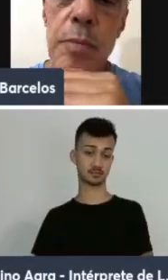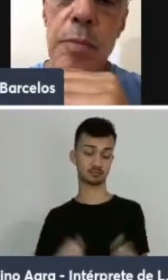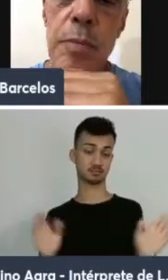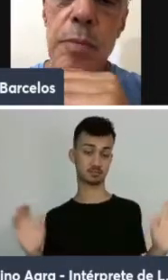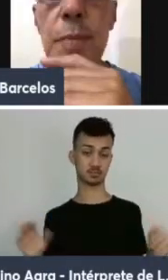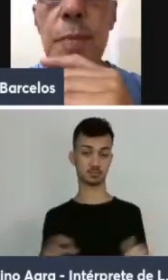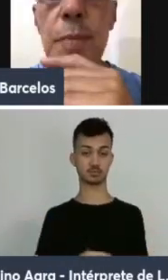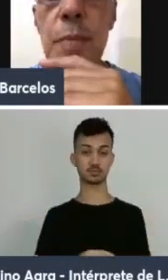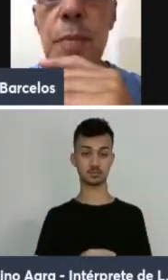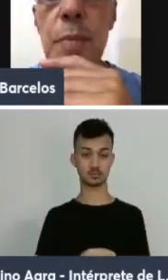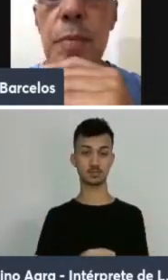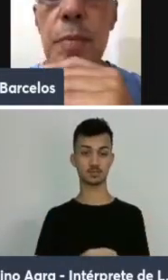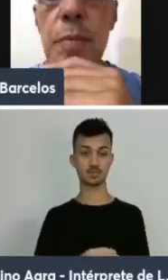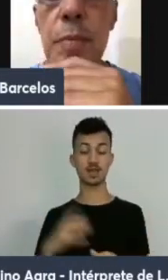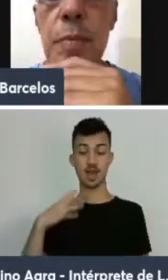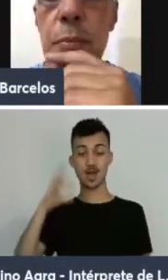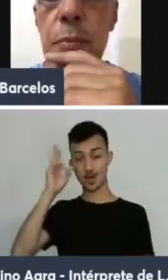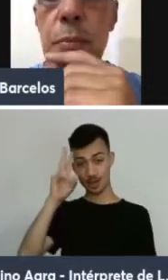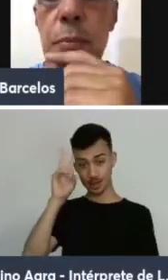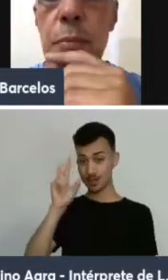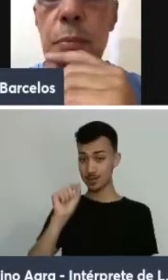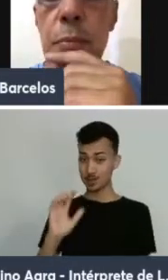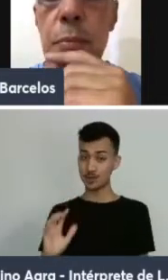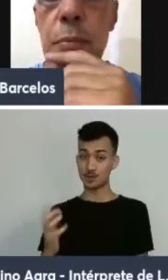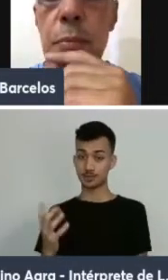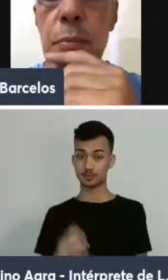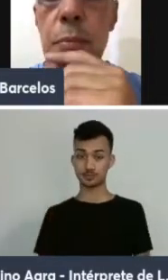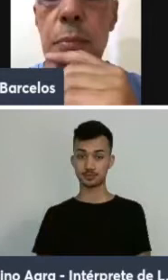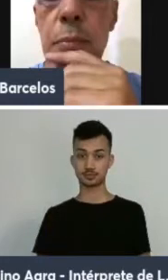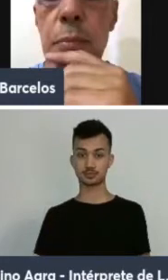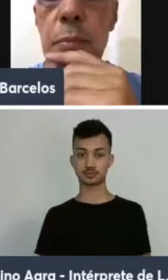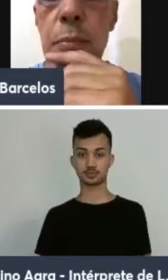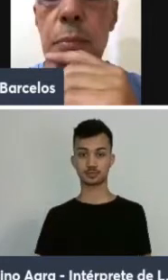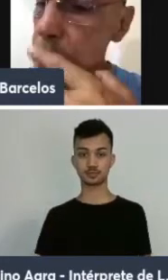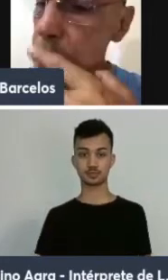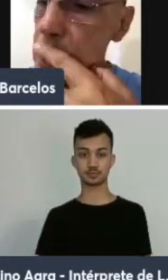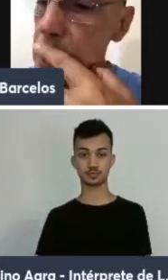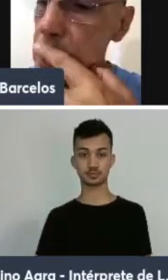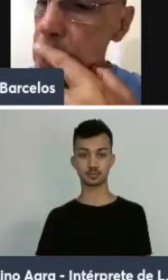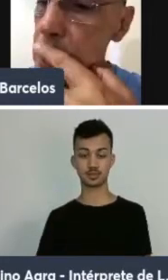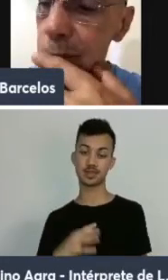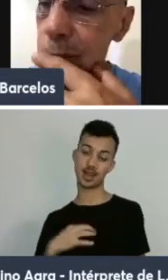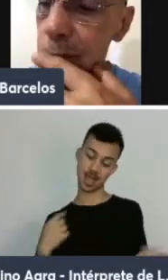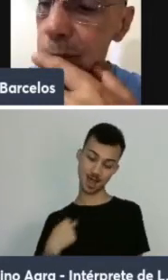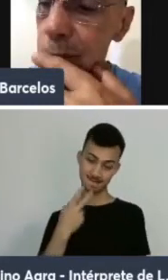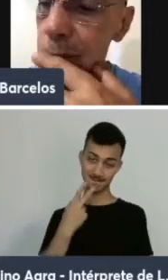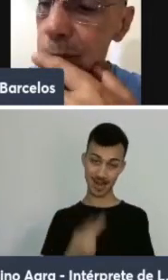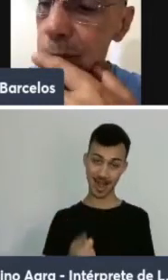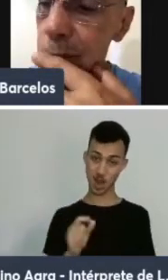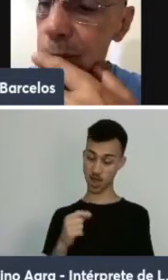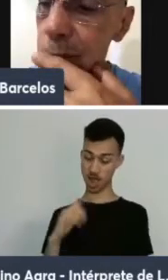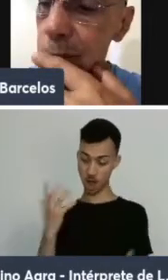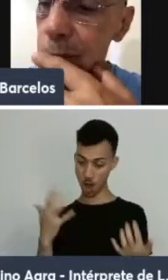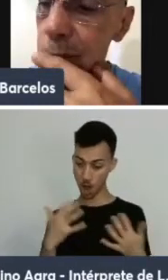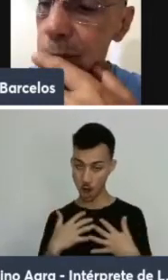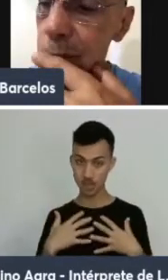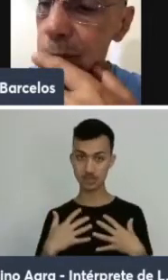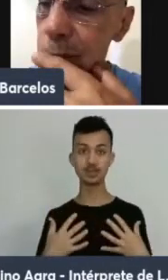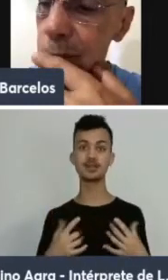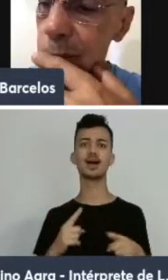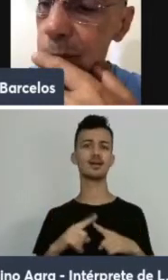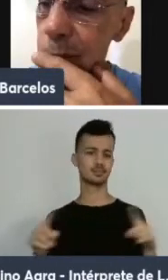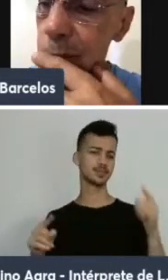da experiência que tive nesse pedaço. Né? De repente, lógico, tem outras histórias, estou lembrando da minha época. Então tinha esse risco que a gente